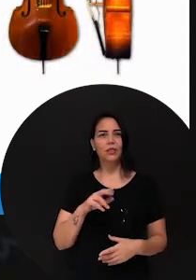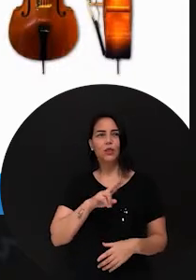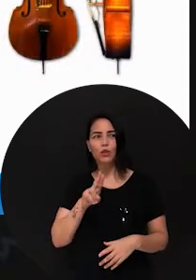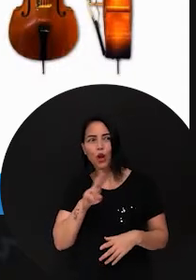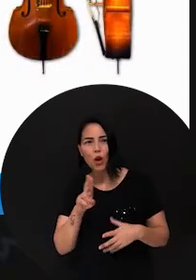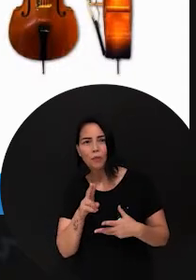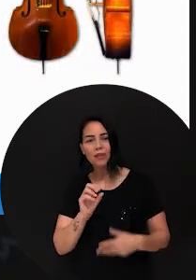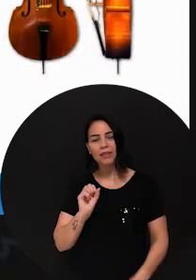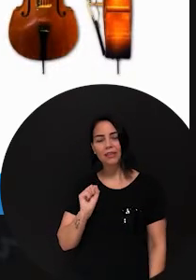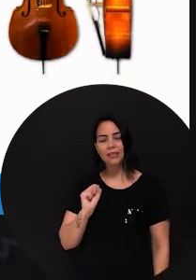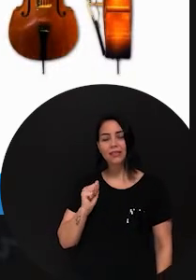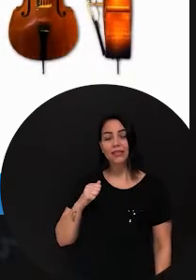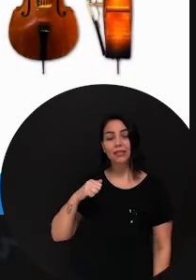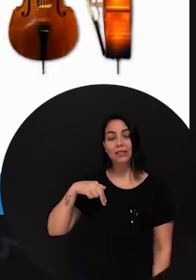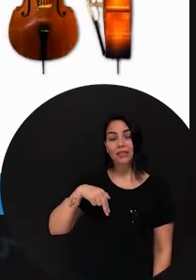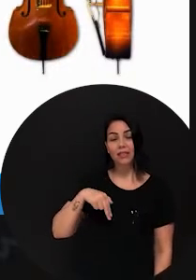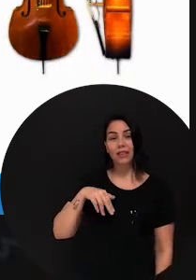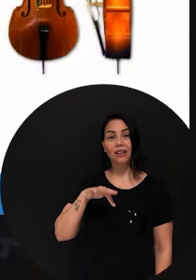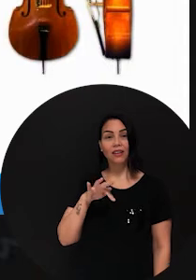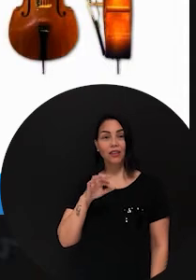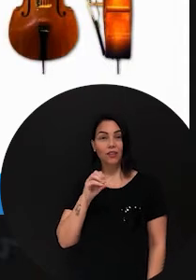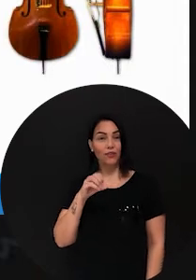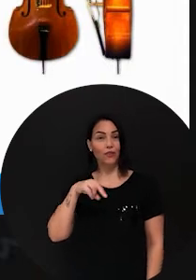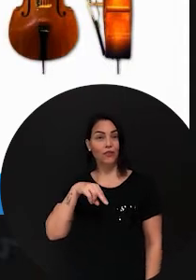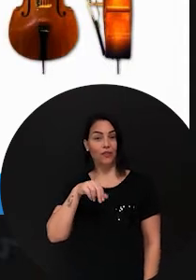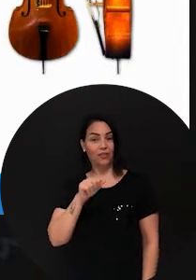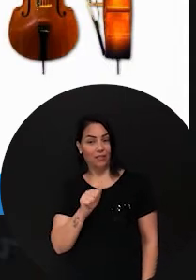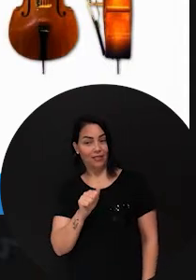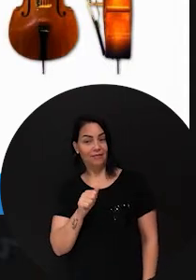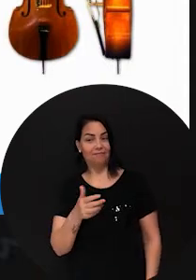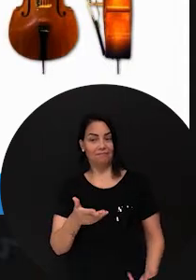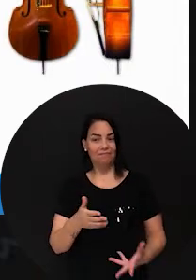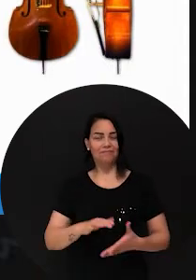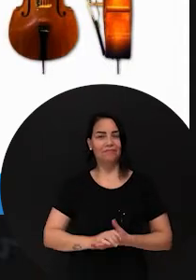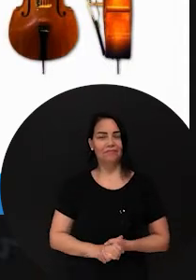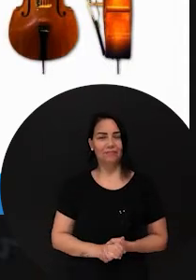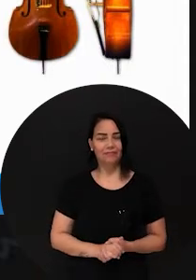Sanfona, né? Tem muita gente que chama o acordeon de sanfona.